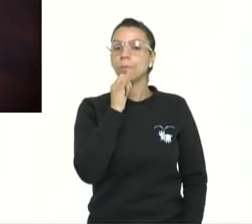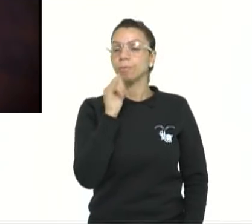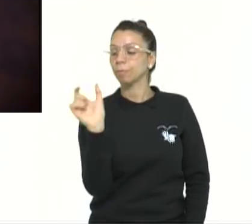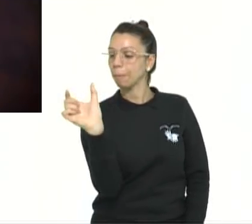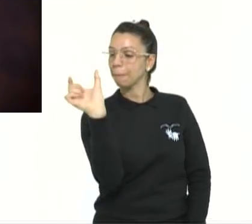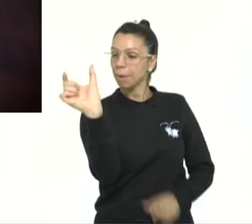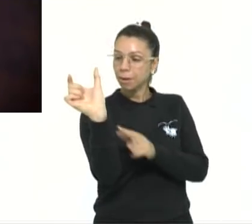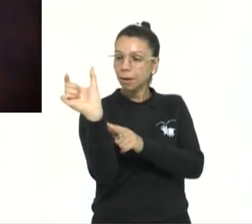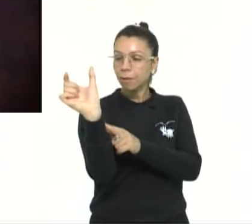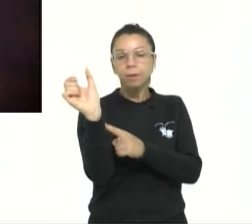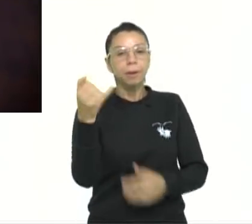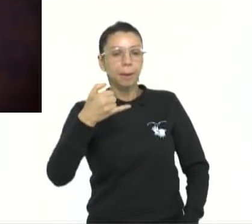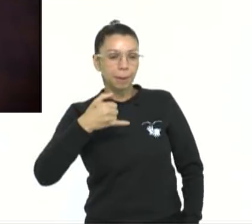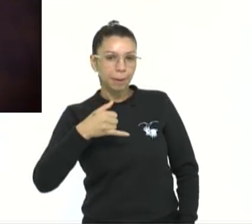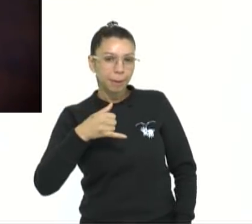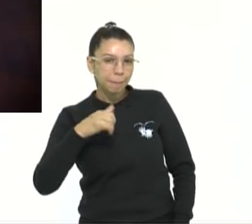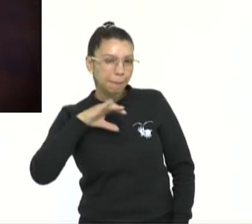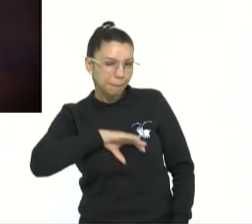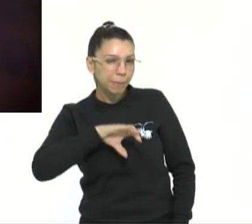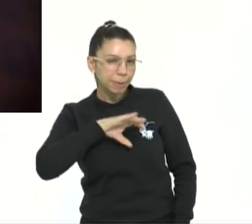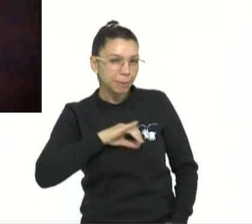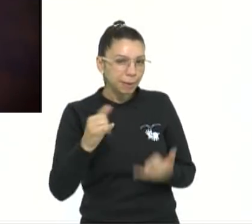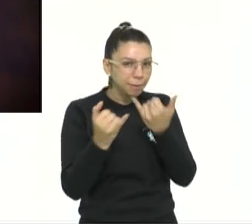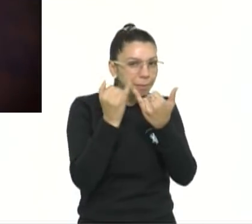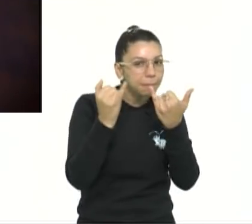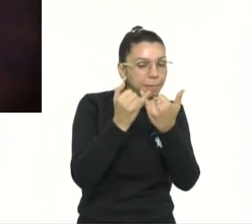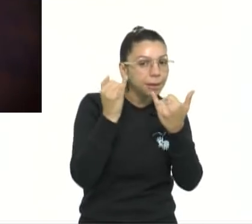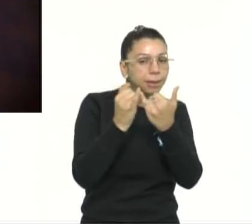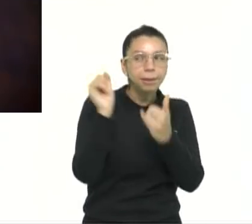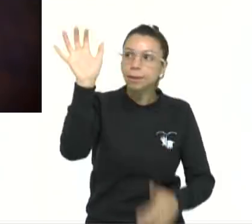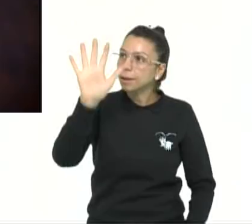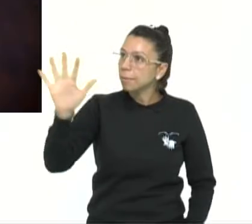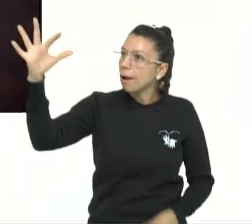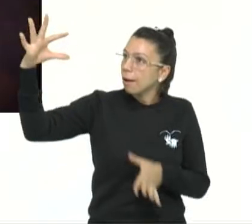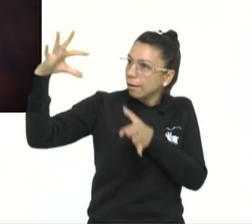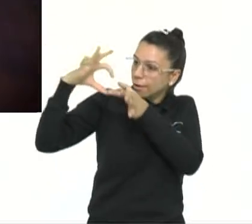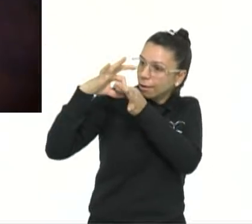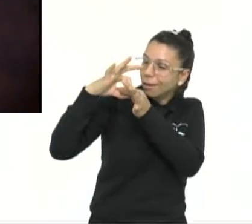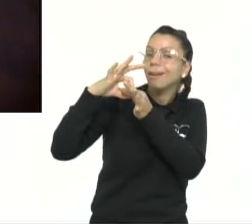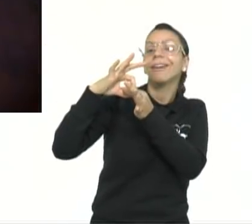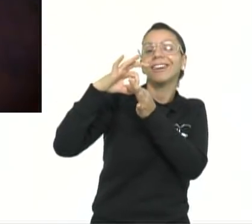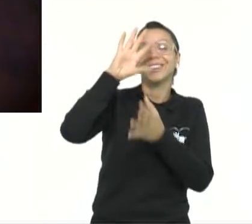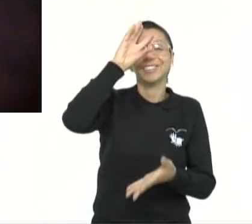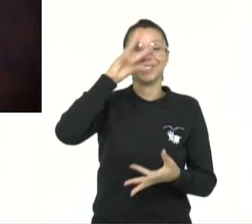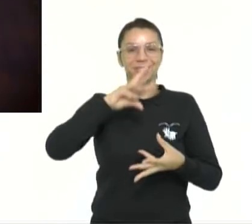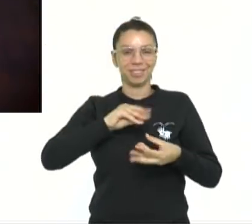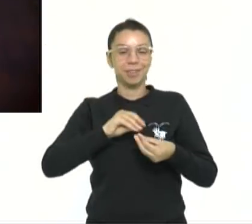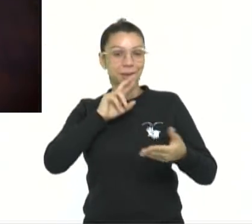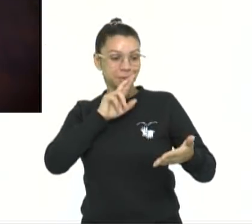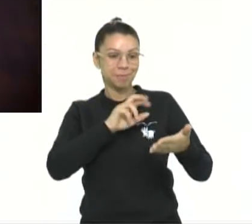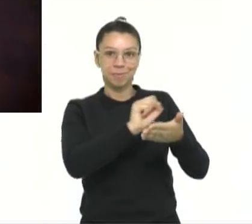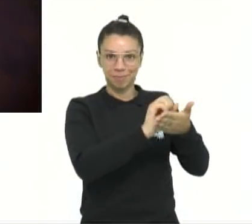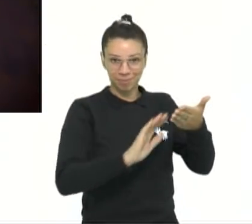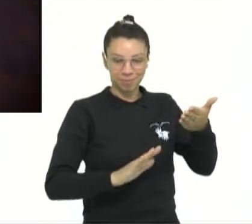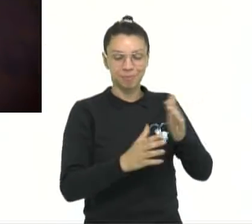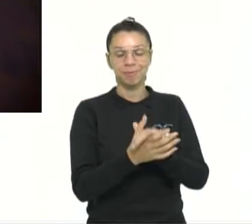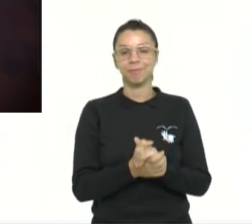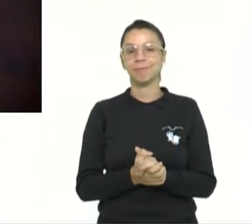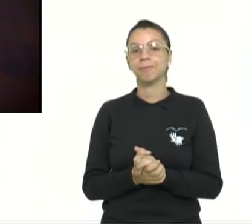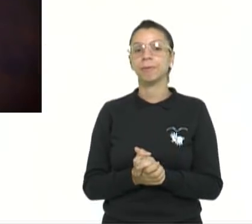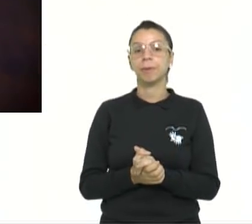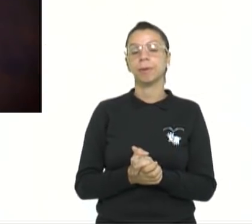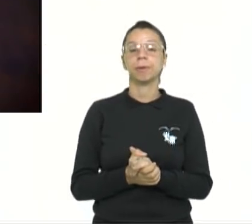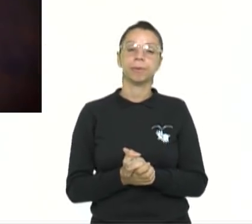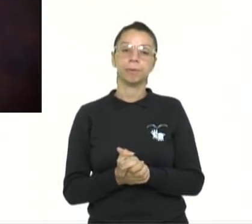português, com a imagem, você consegue entender a história e aí responder as perguntas. No caso, a primeira pergunta ela é